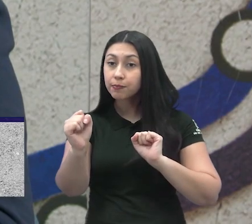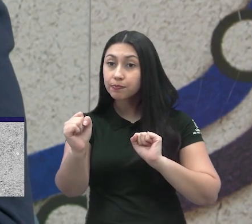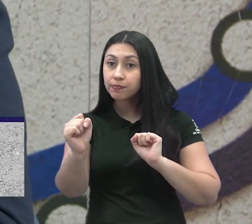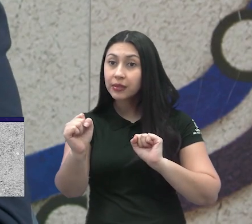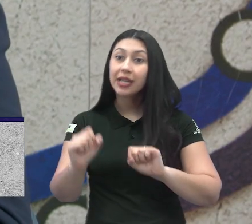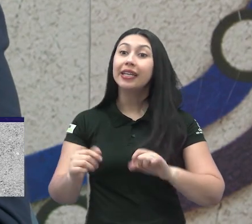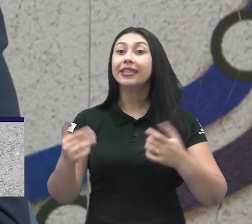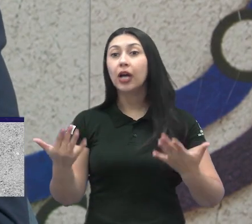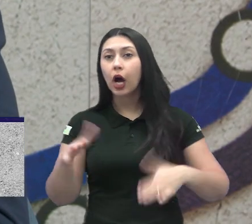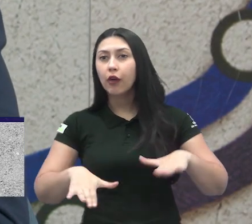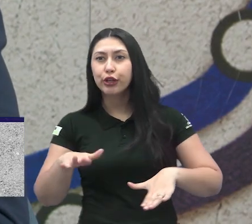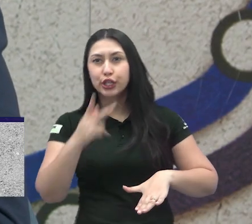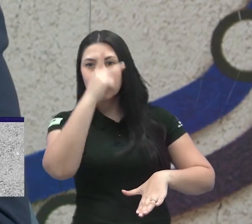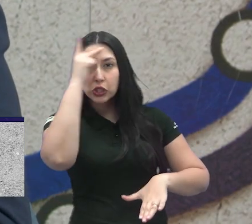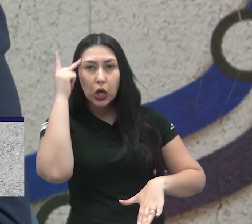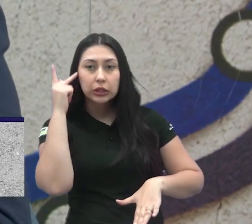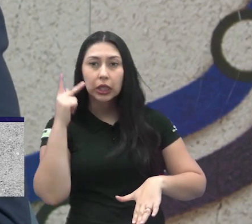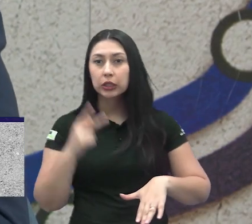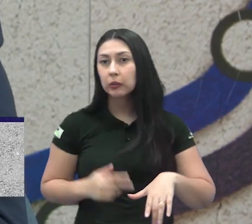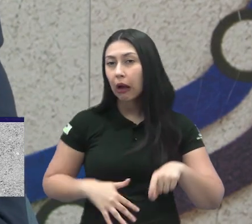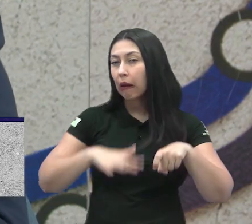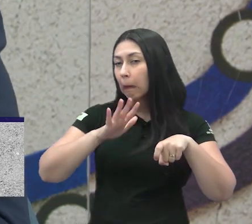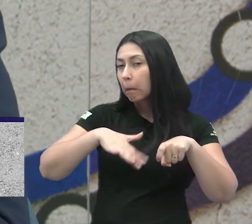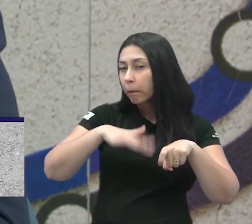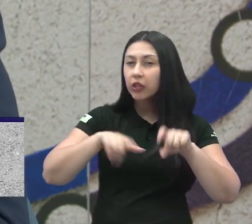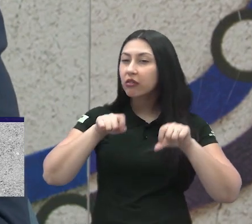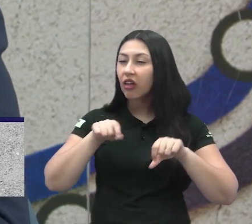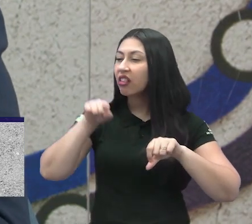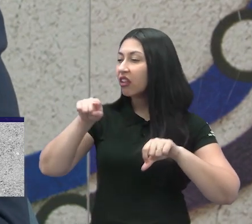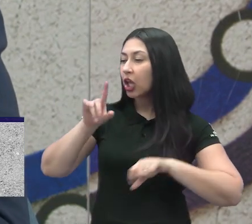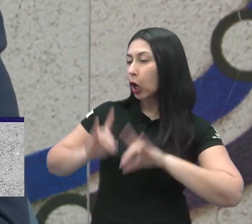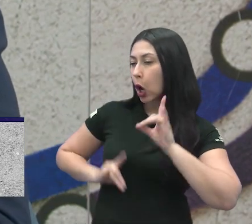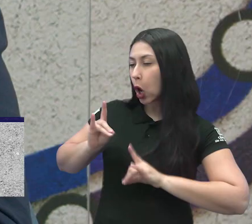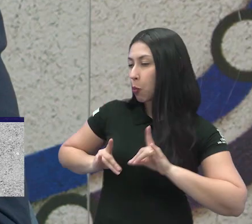E acabou surgindo um mito, né? Que esses frangos recebem hormônio, isso seria